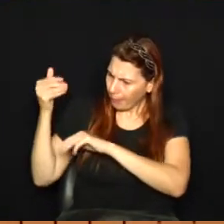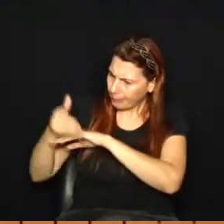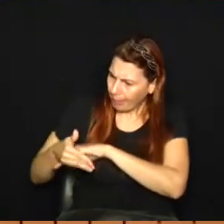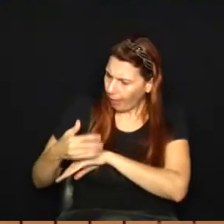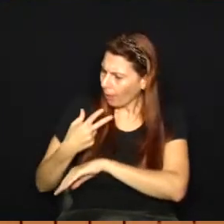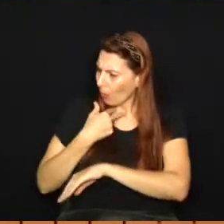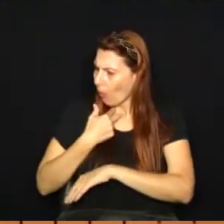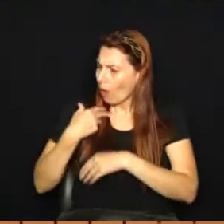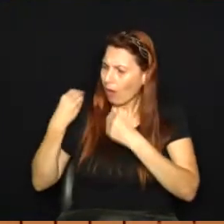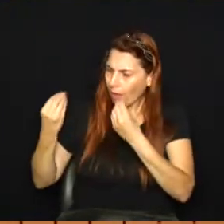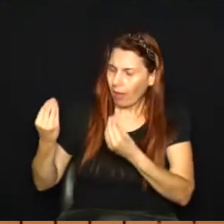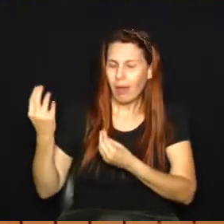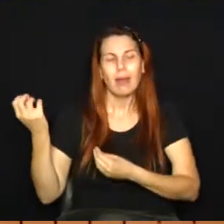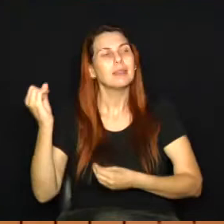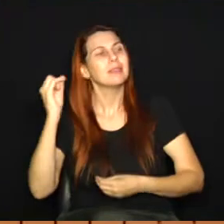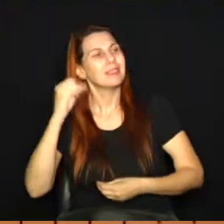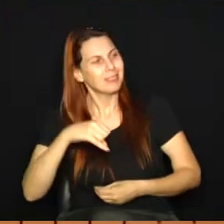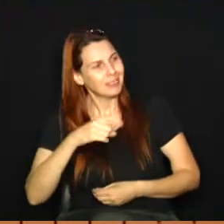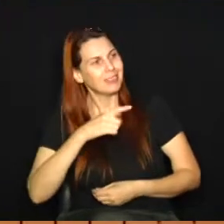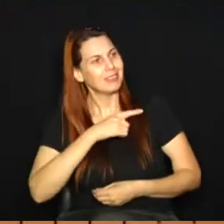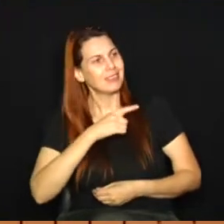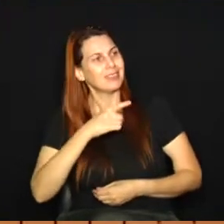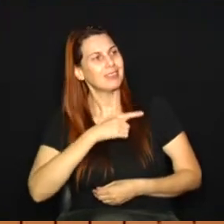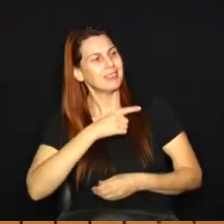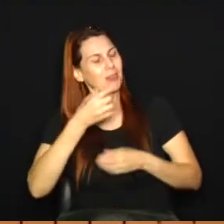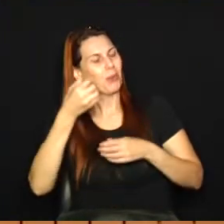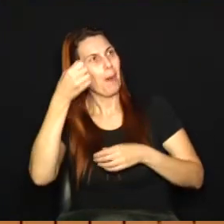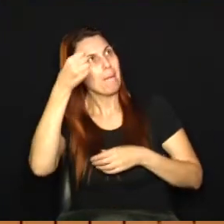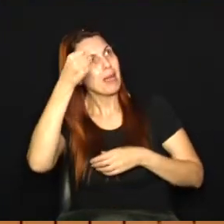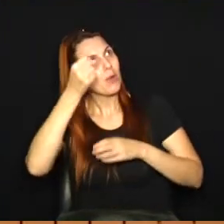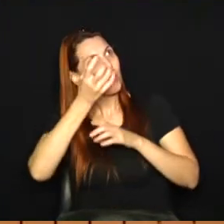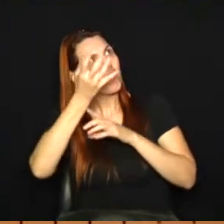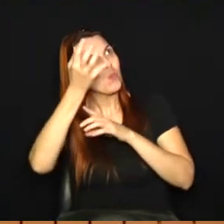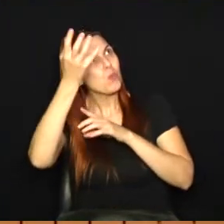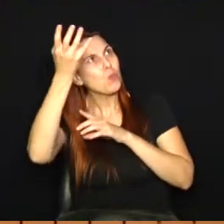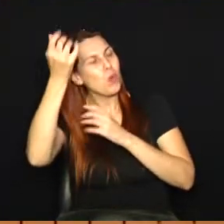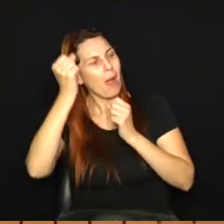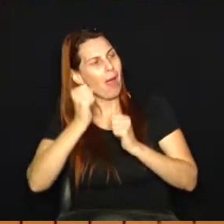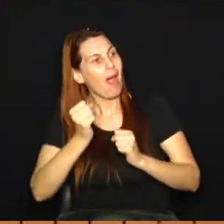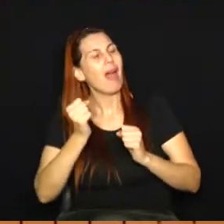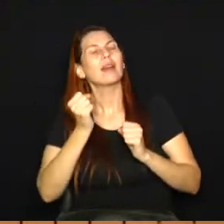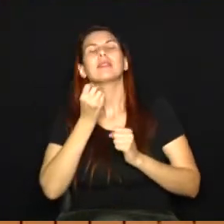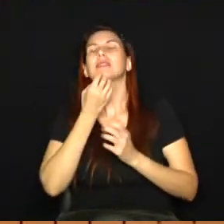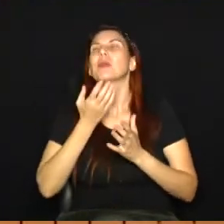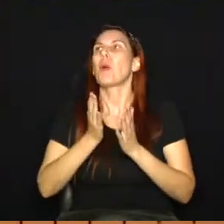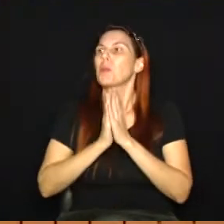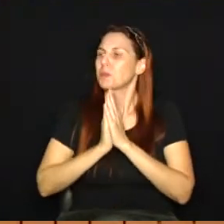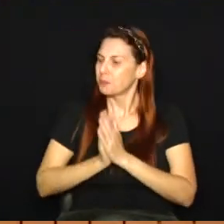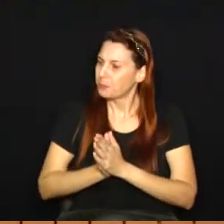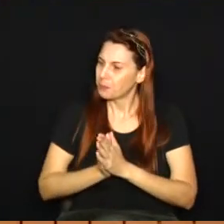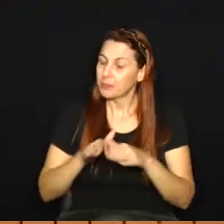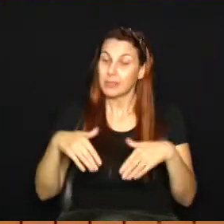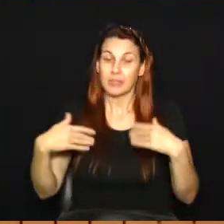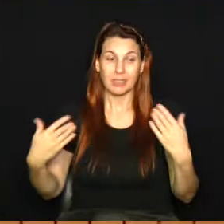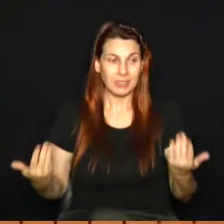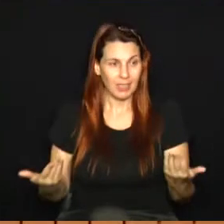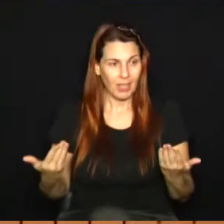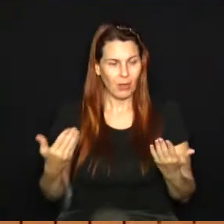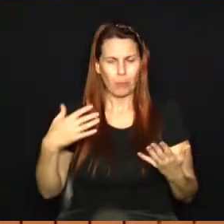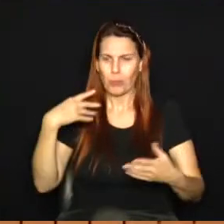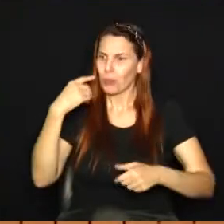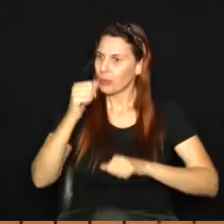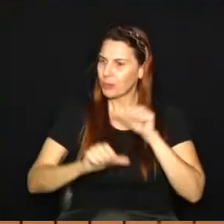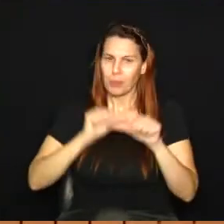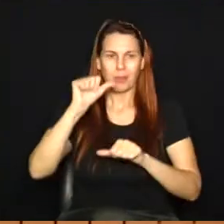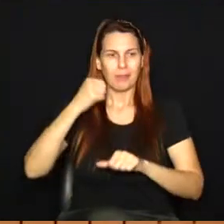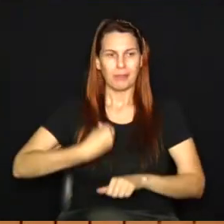Ele disse, sim, a chaminé está branca, a fumaça está branca. Eu falei, que bom. E aí, então, foi uma reviravolta na